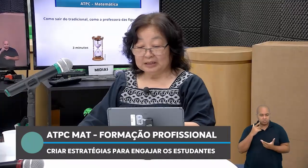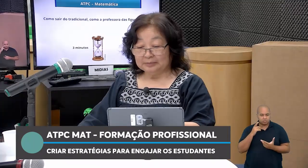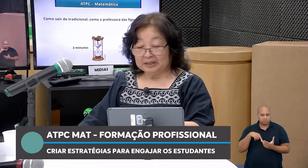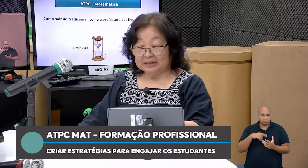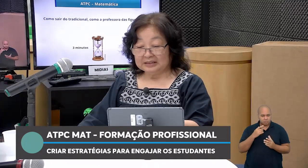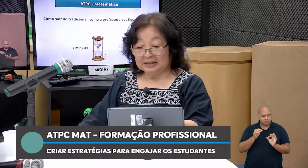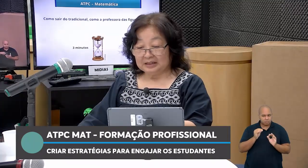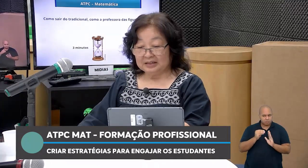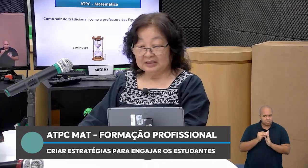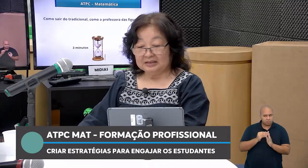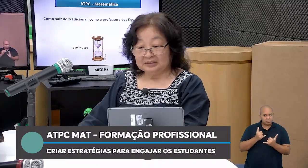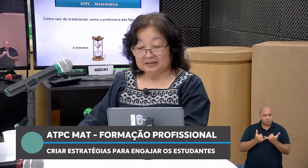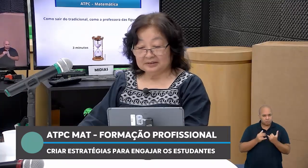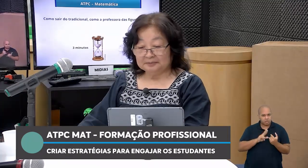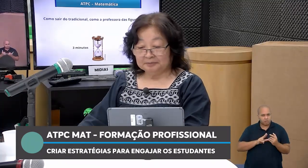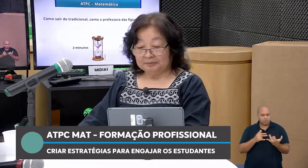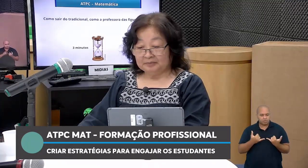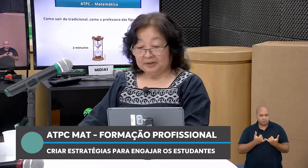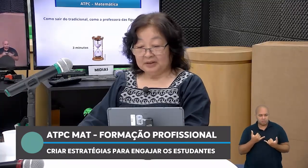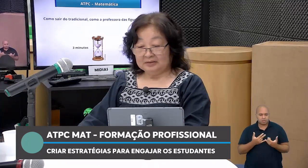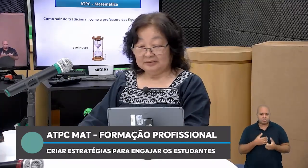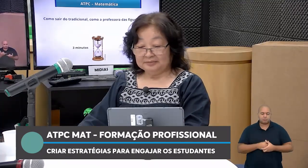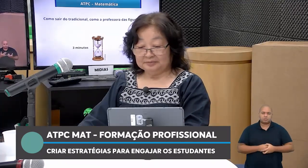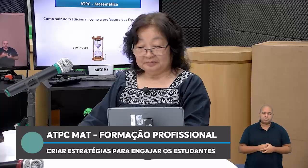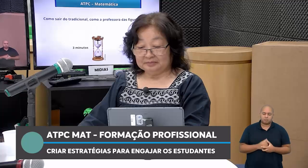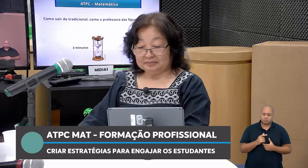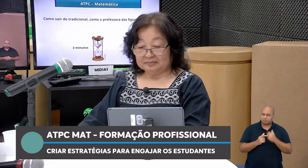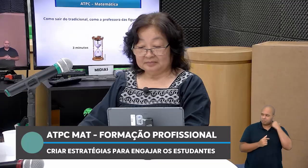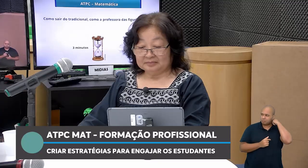com brincadeiras.